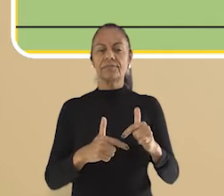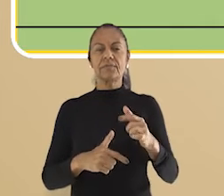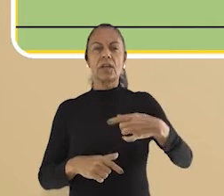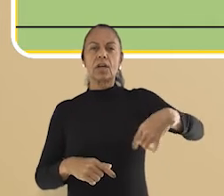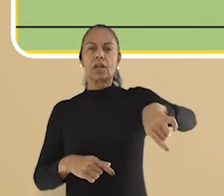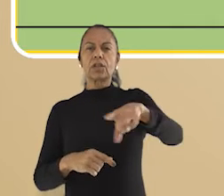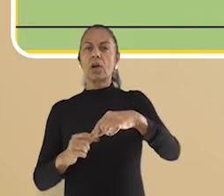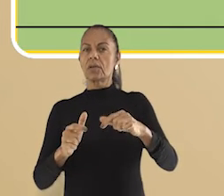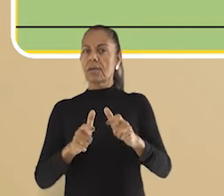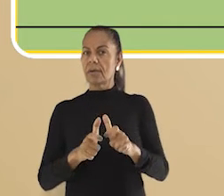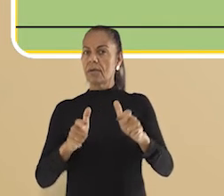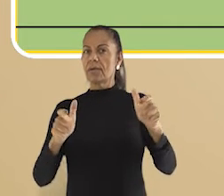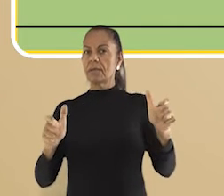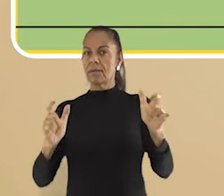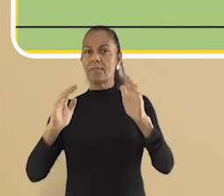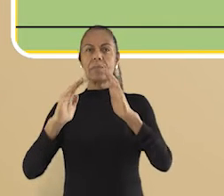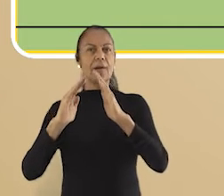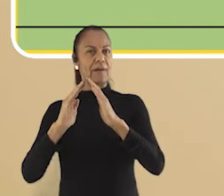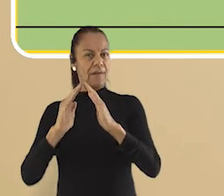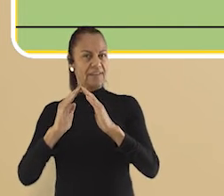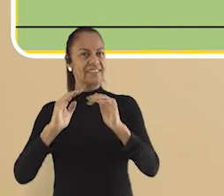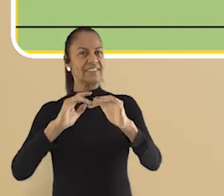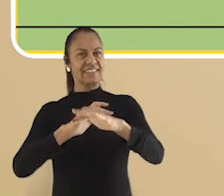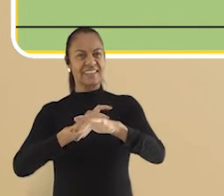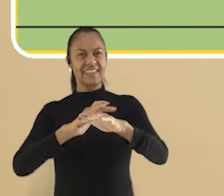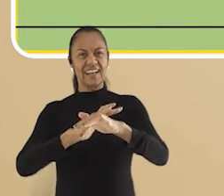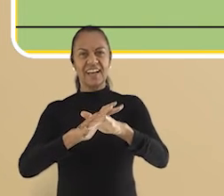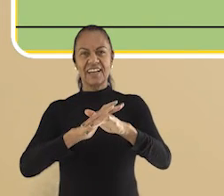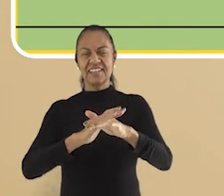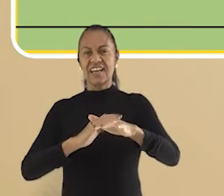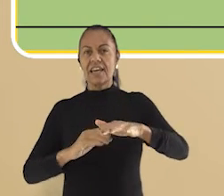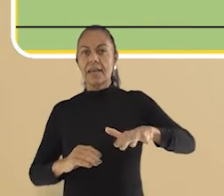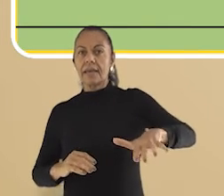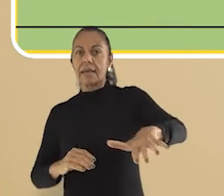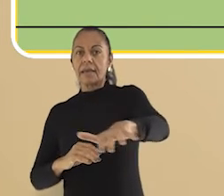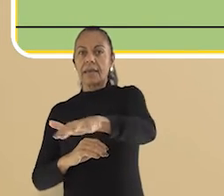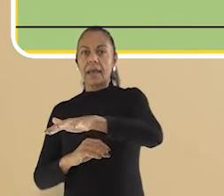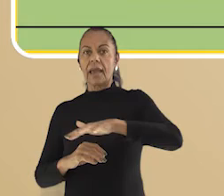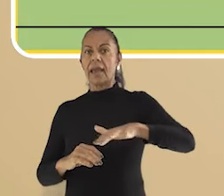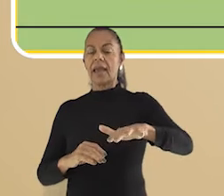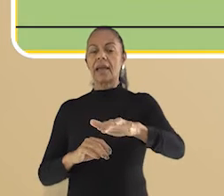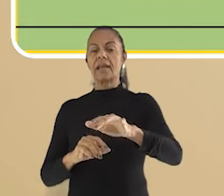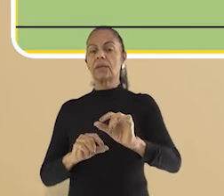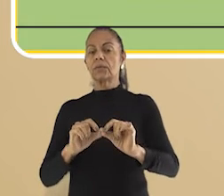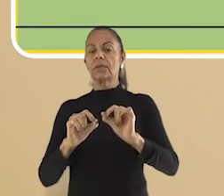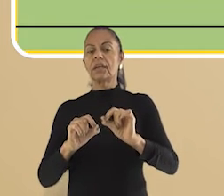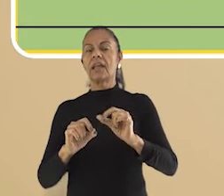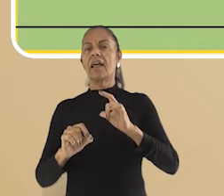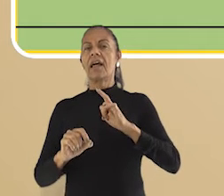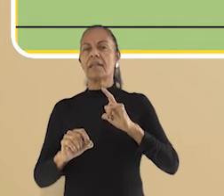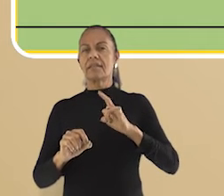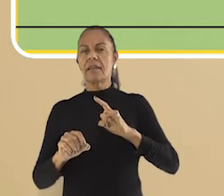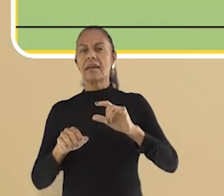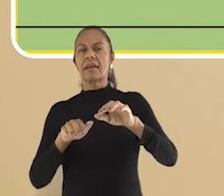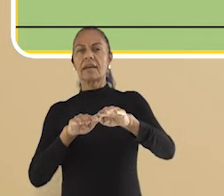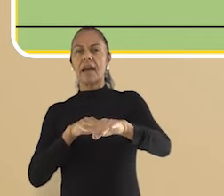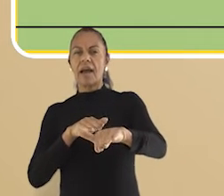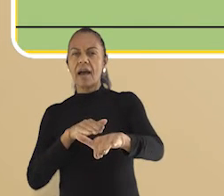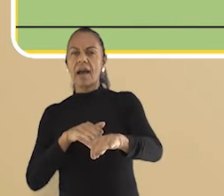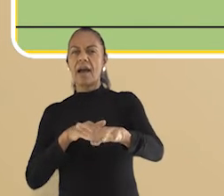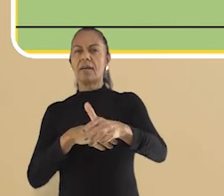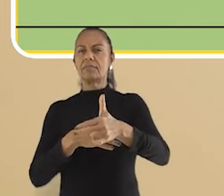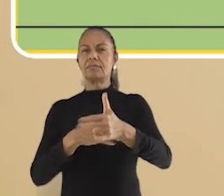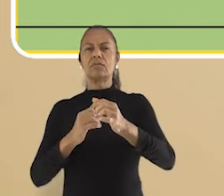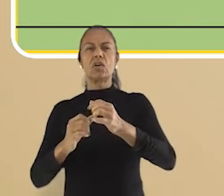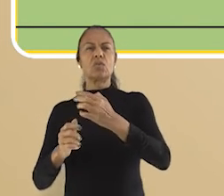nós moramos em uma cidade. As cidades são bem marcadas pela urbanização. E hoje